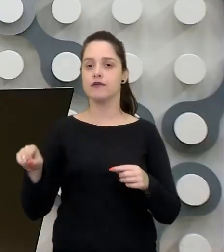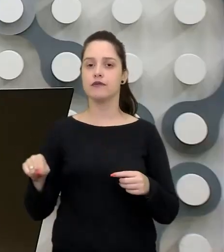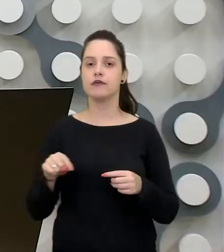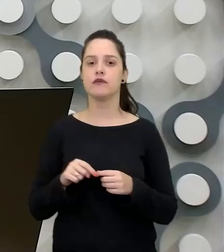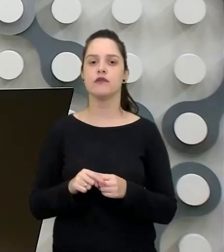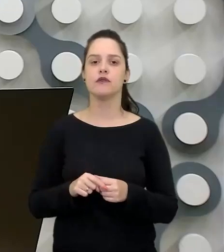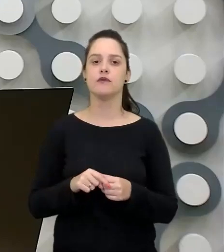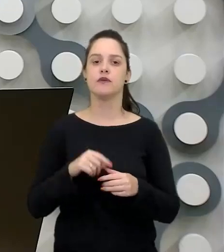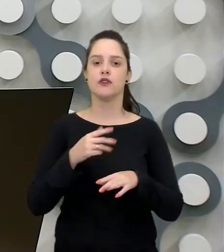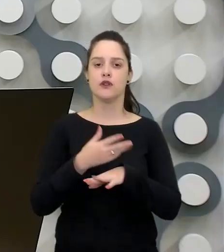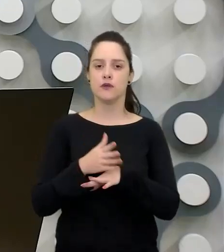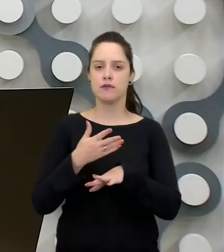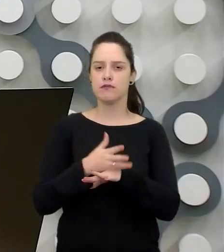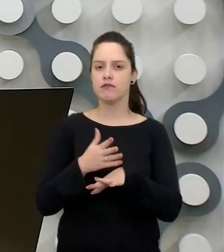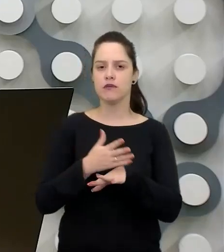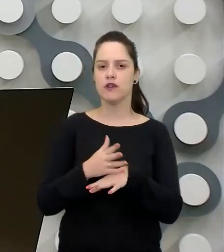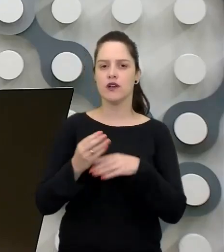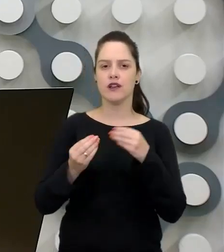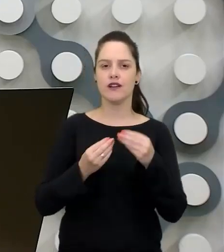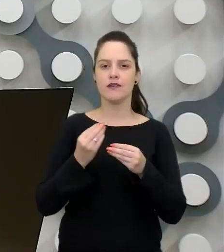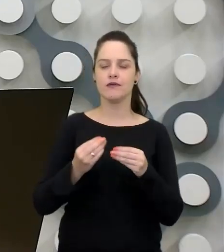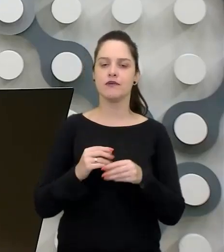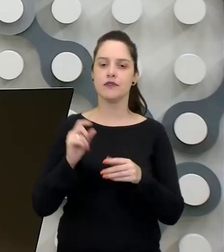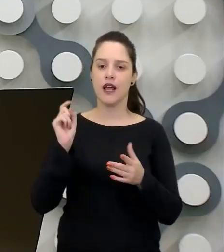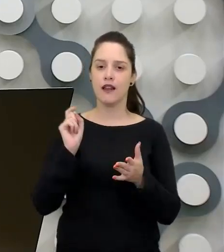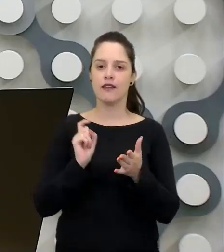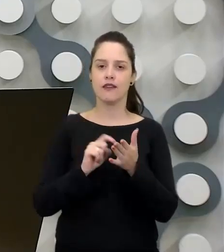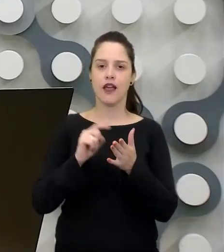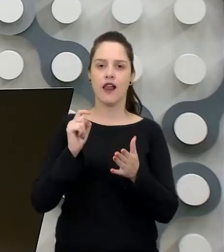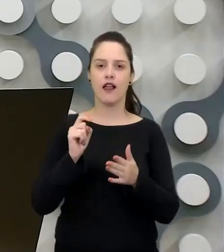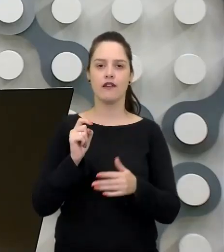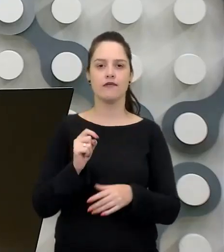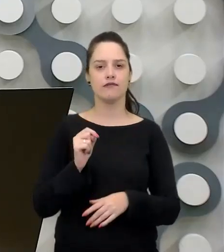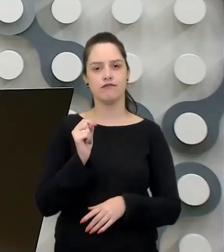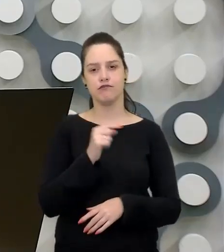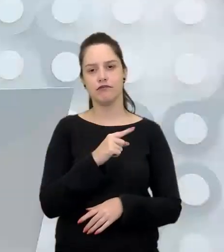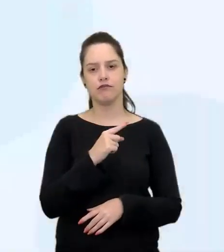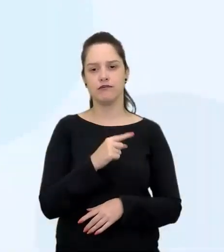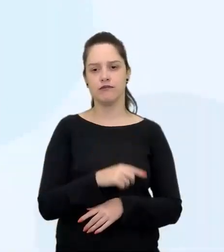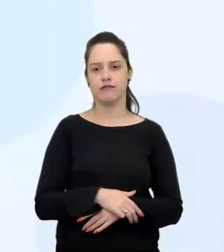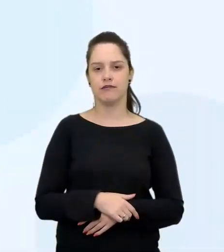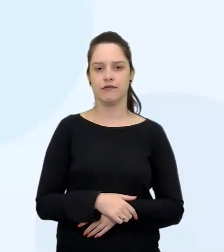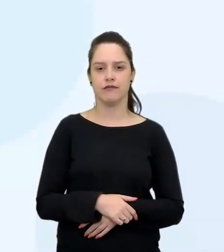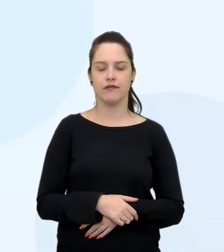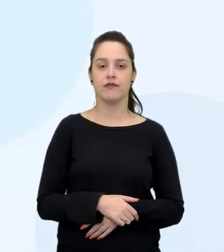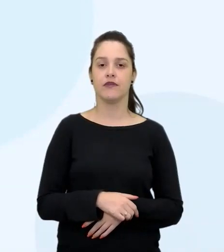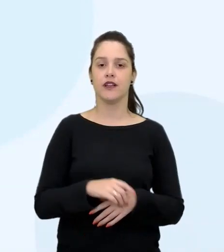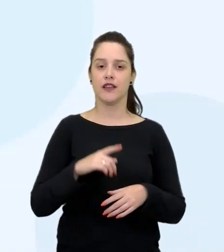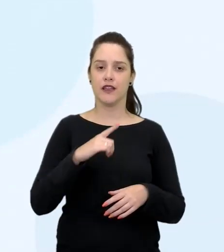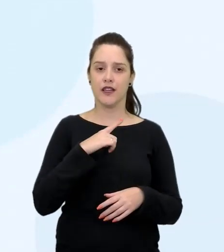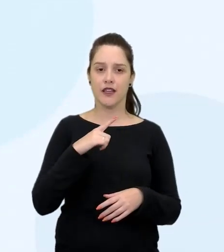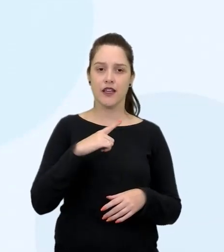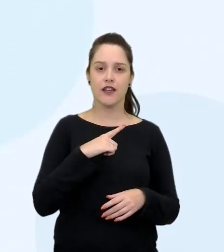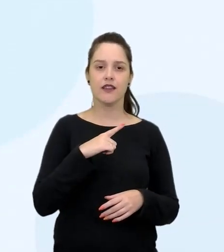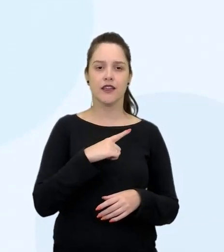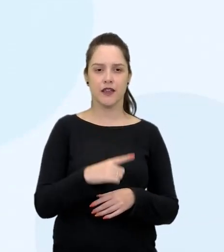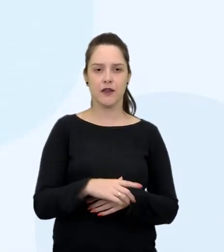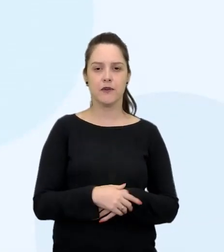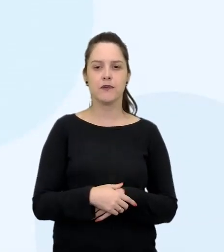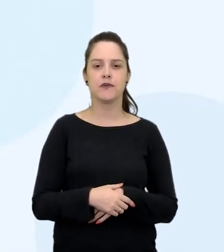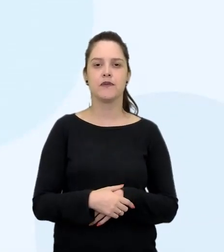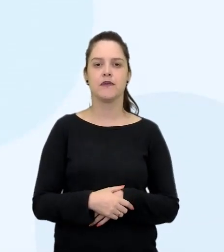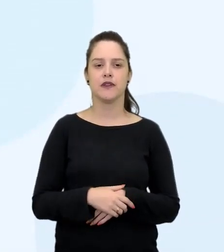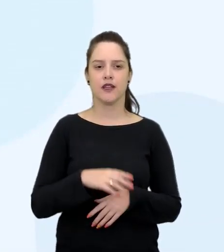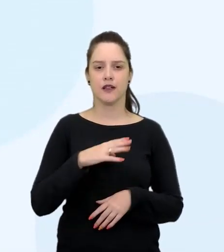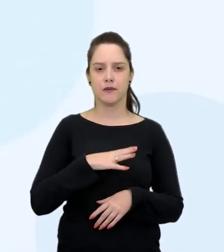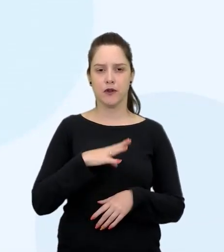um glossário bilíngue, né? Então, até está aí na tela para vocês, ó. A gente falou um pouquinho de RPG, né? Os termos de RPG, né? Então,